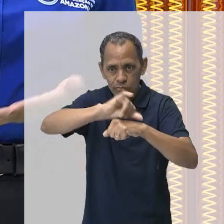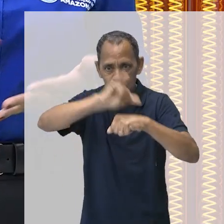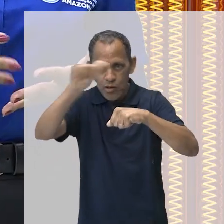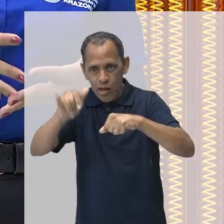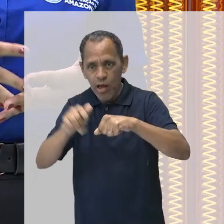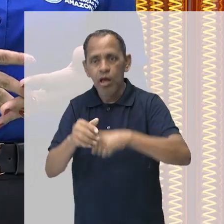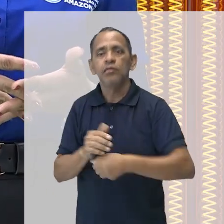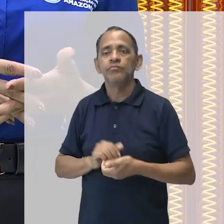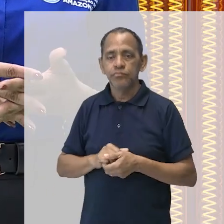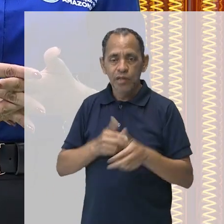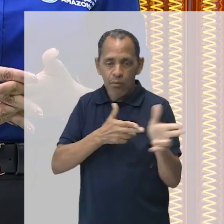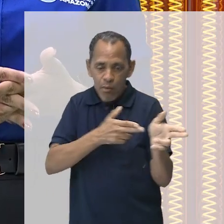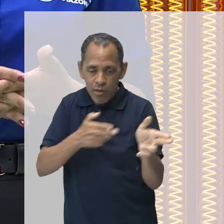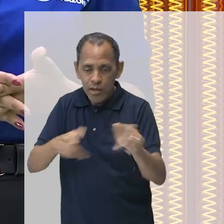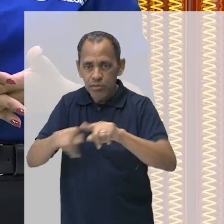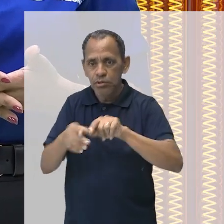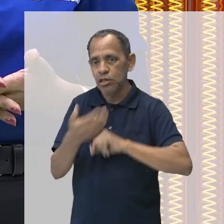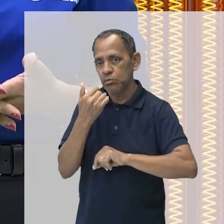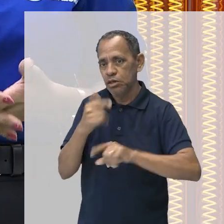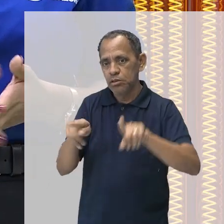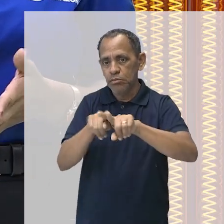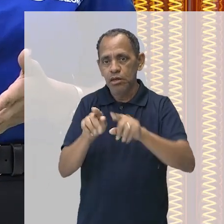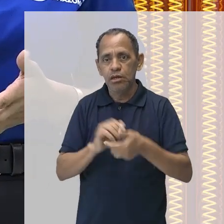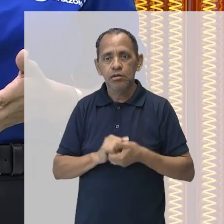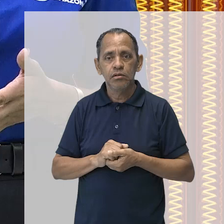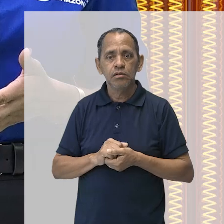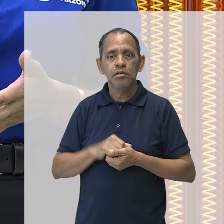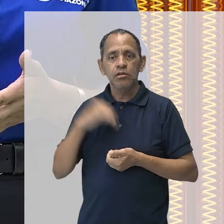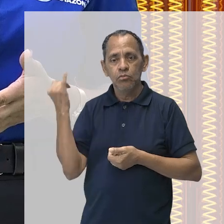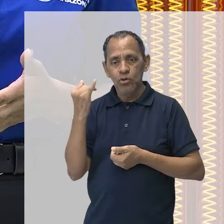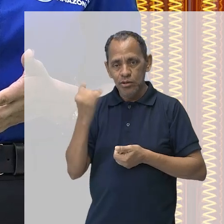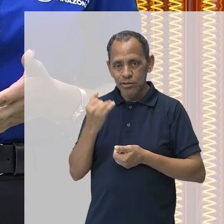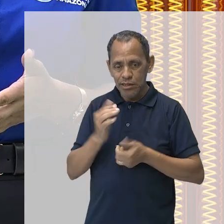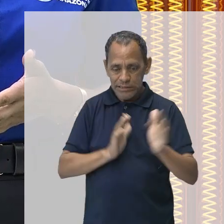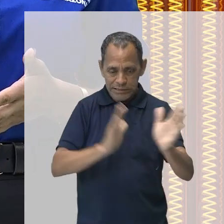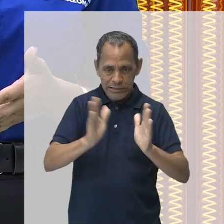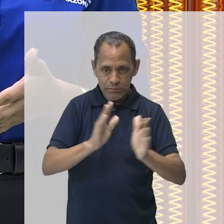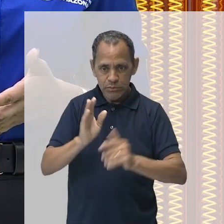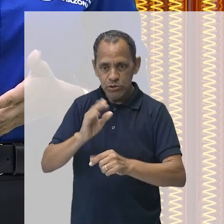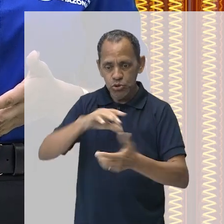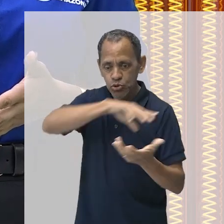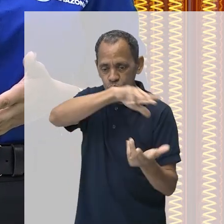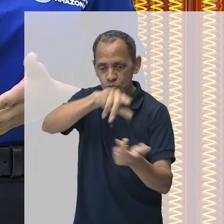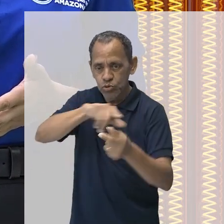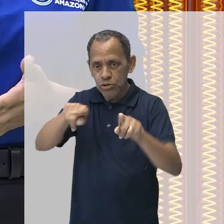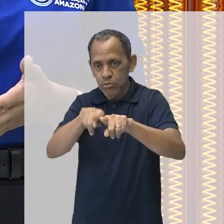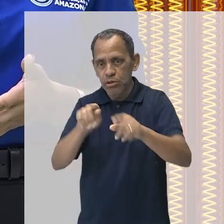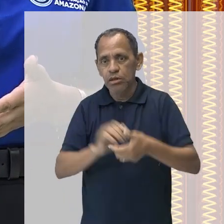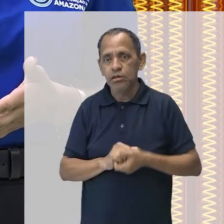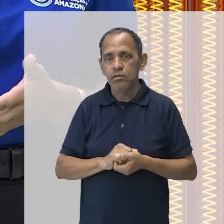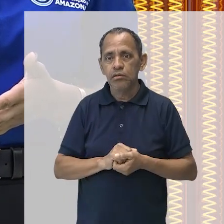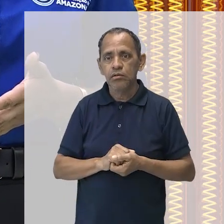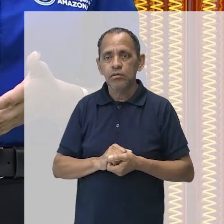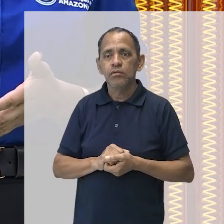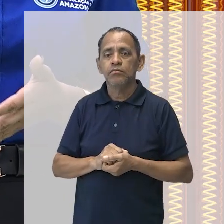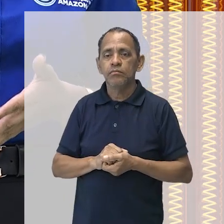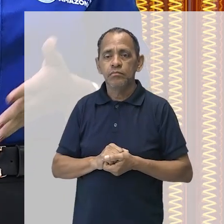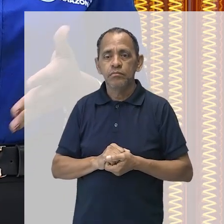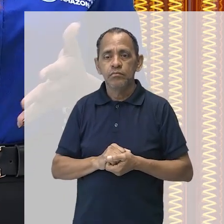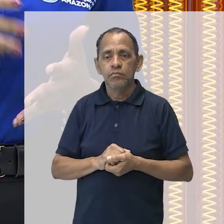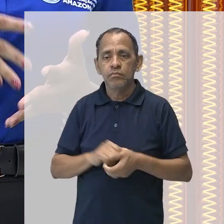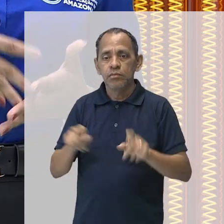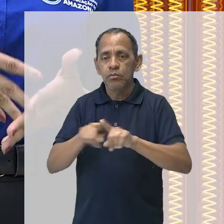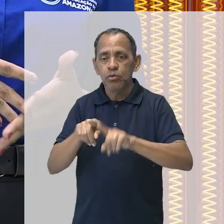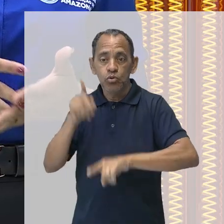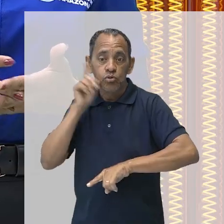alimentos, vai também se tornar o credor mundial. E nesse ponto, o credor mundial, a gente faz menção justamente aos Estados Unidos,